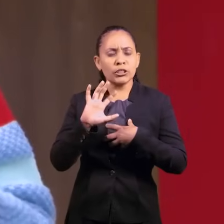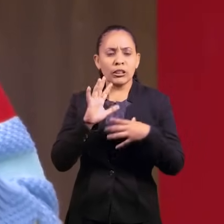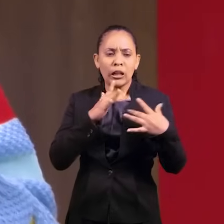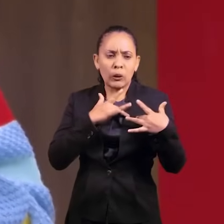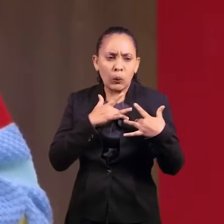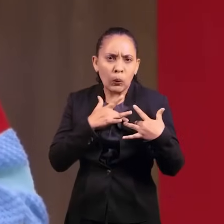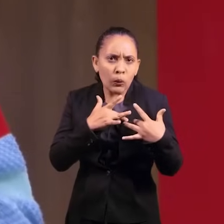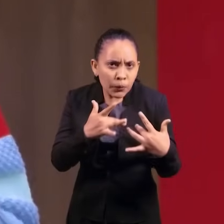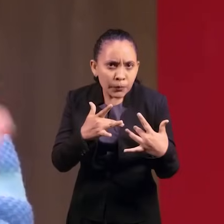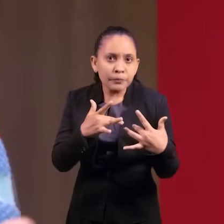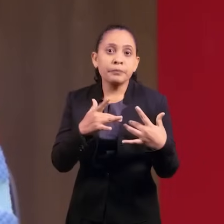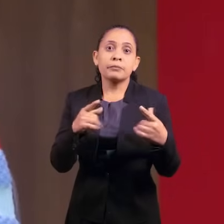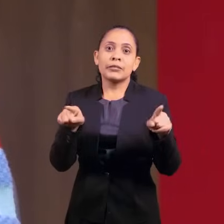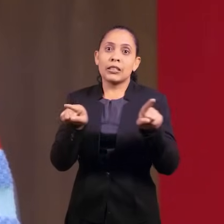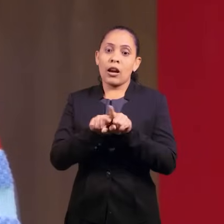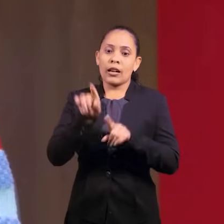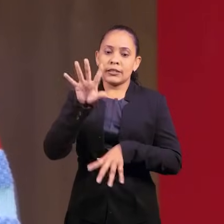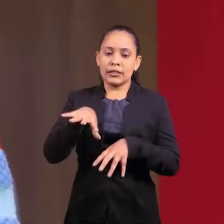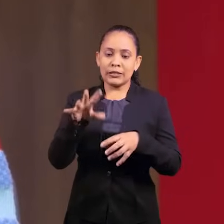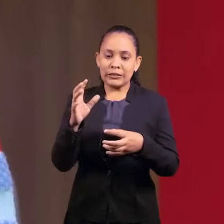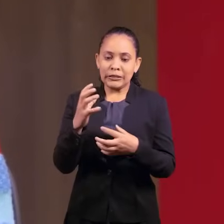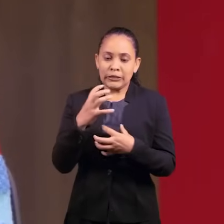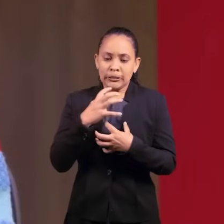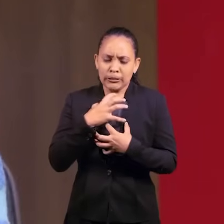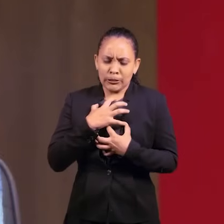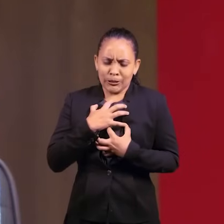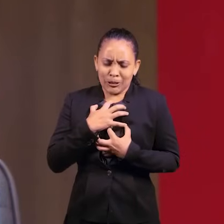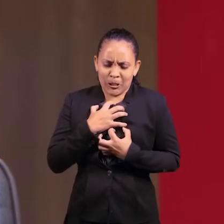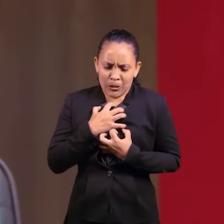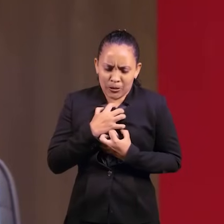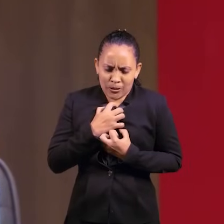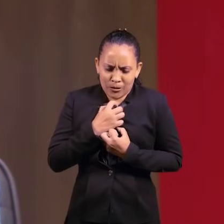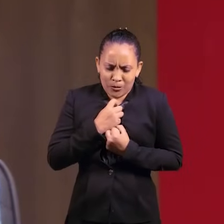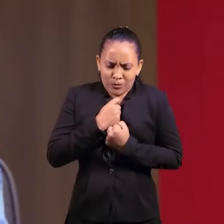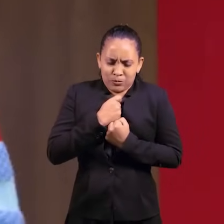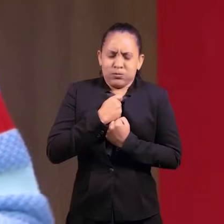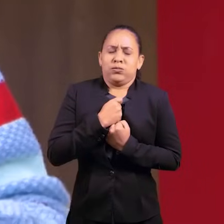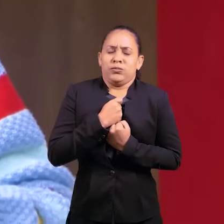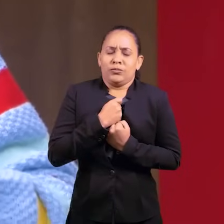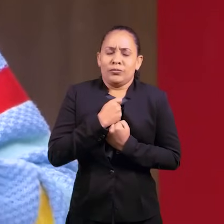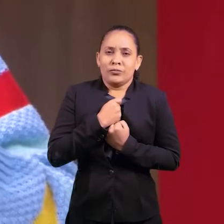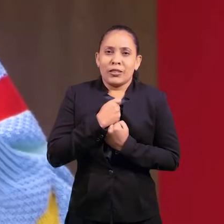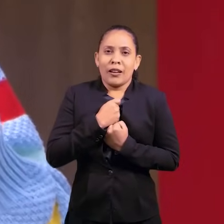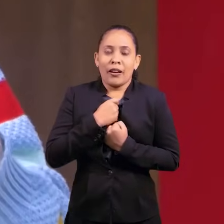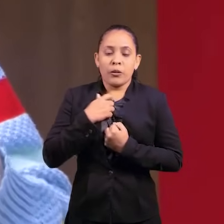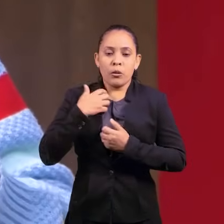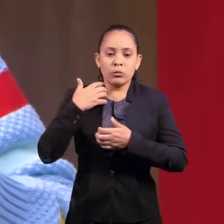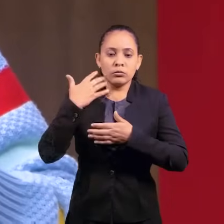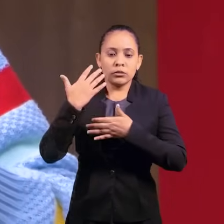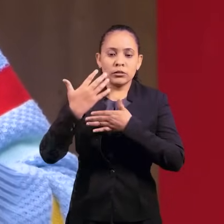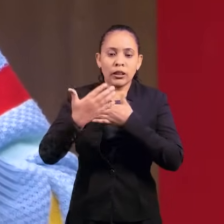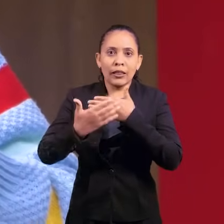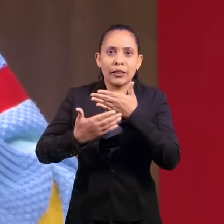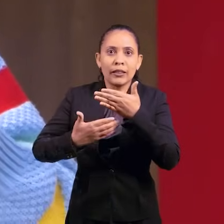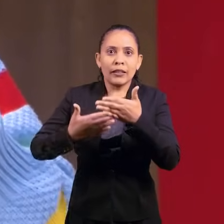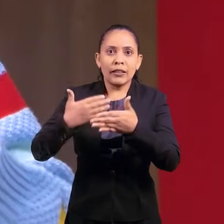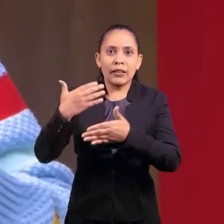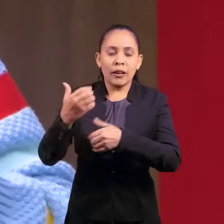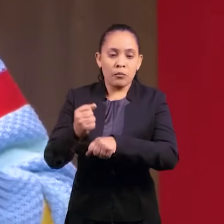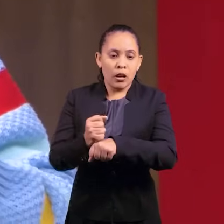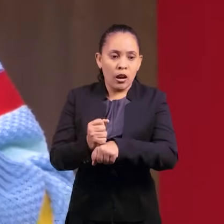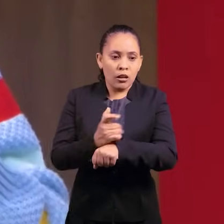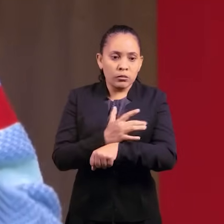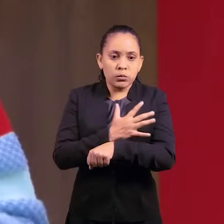senão aquilo fica aprisionado, a gente fica aprisionado a esse sentimento. E isso vai nos levando ali aquelas